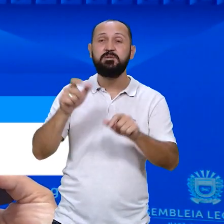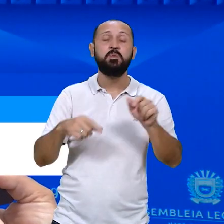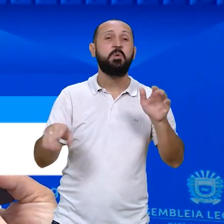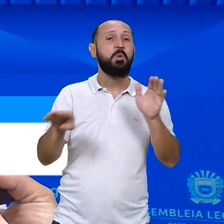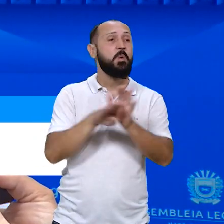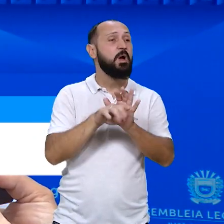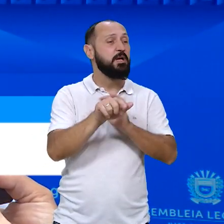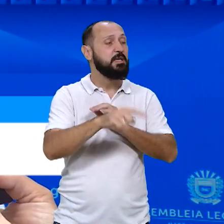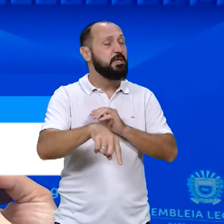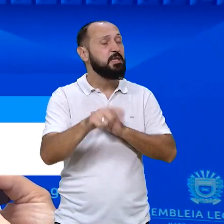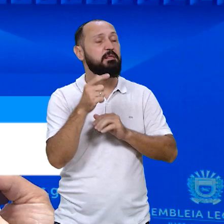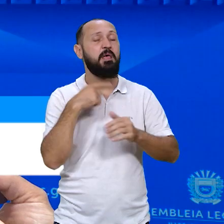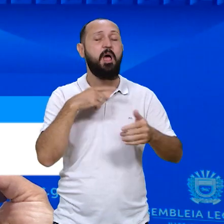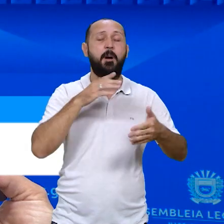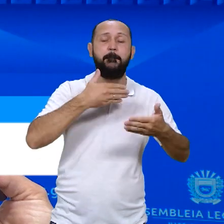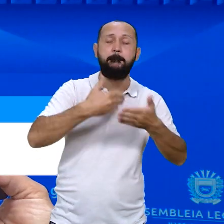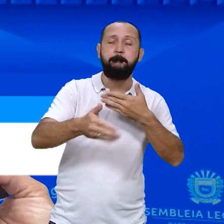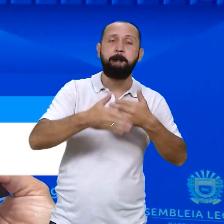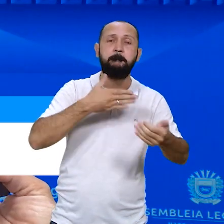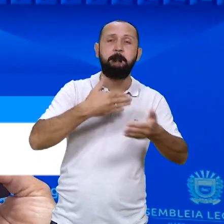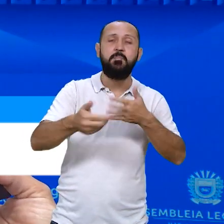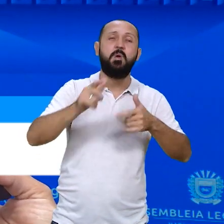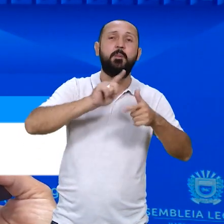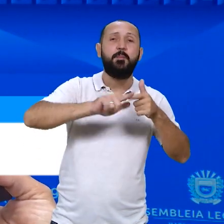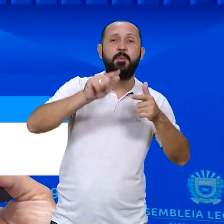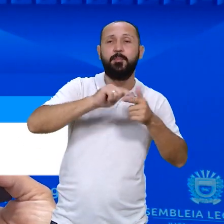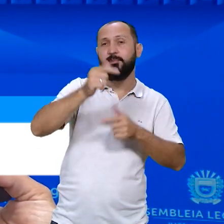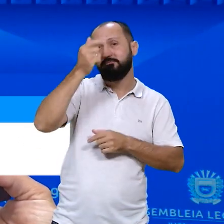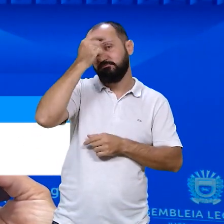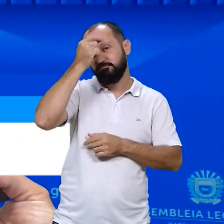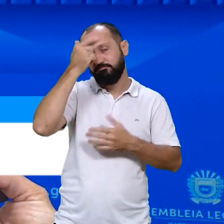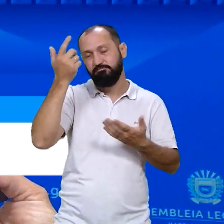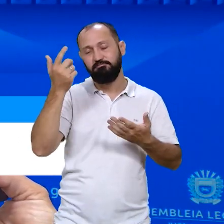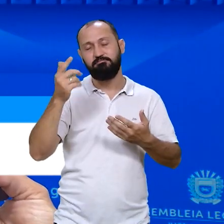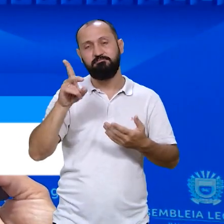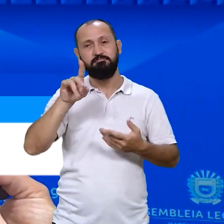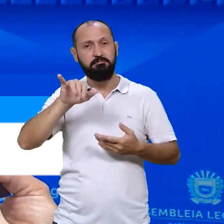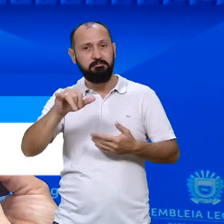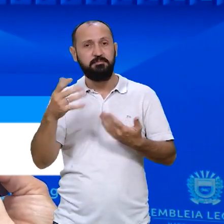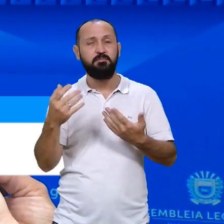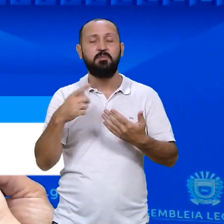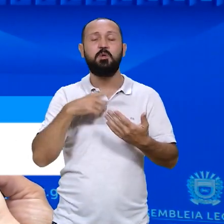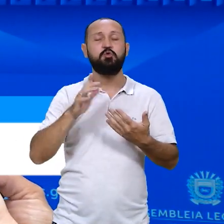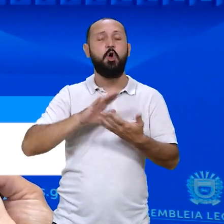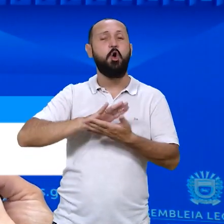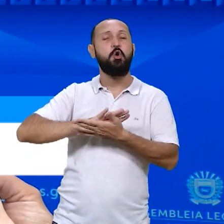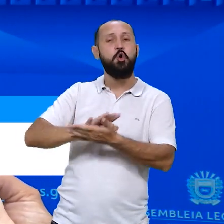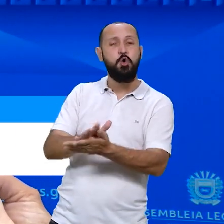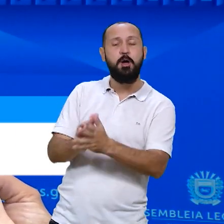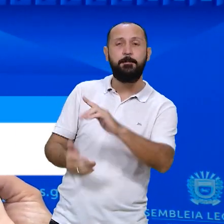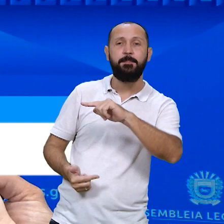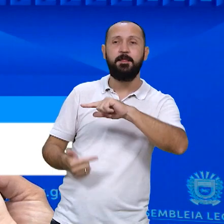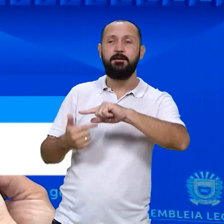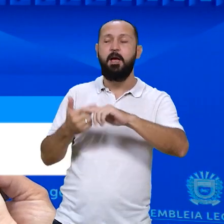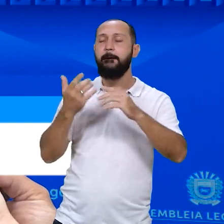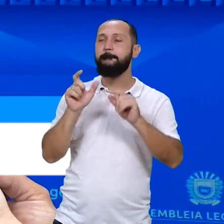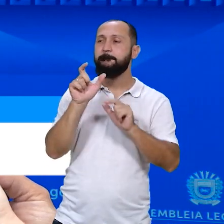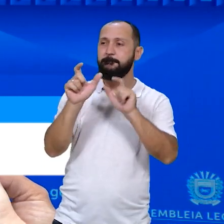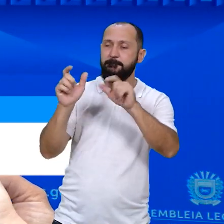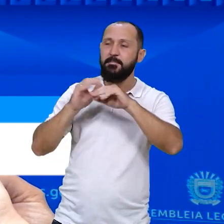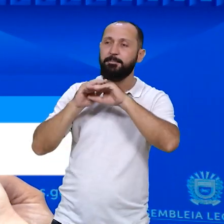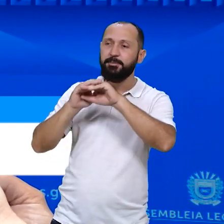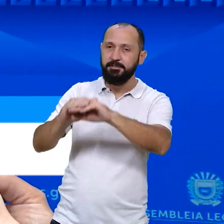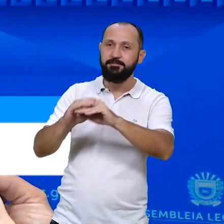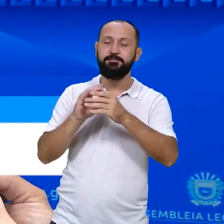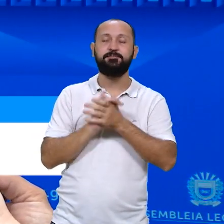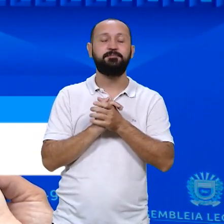receber essa pessoa que possa ter qualquer transtornos mentais e não isolá-la e não,